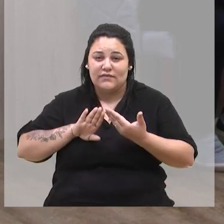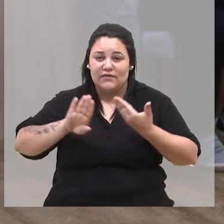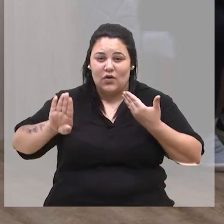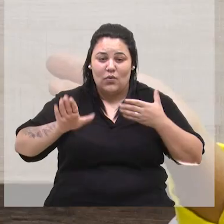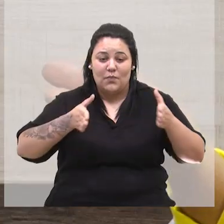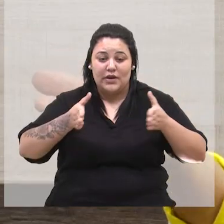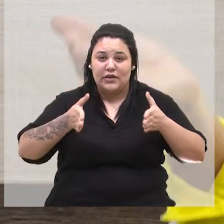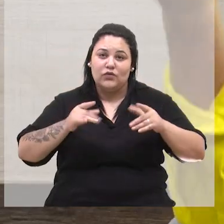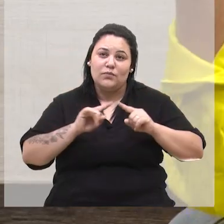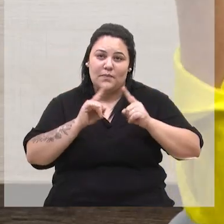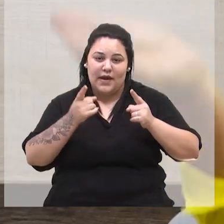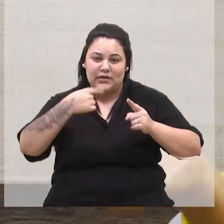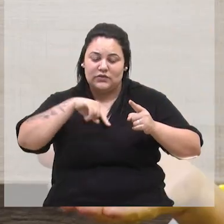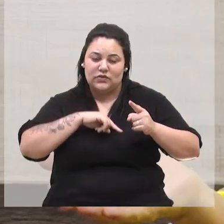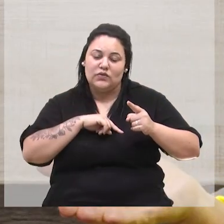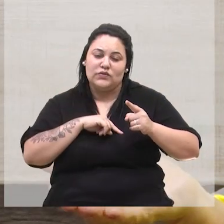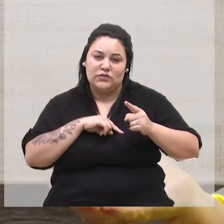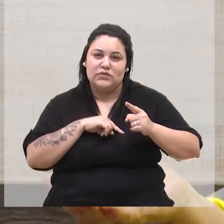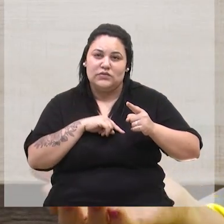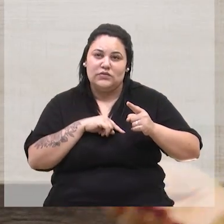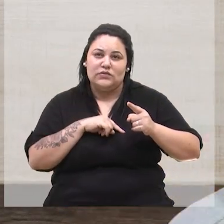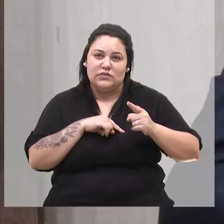nós identificamos ali nos